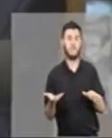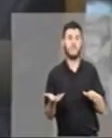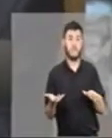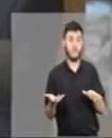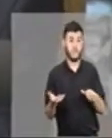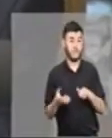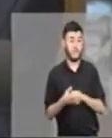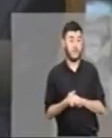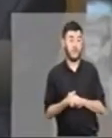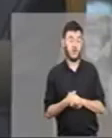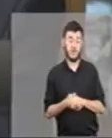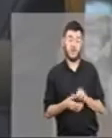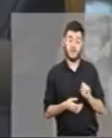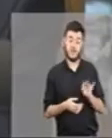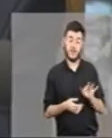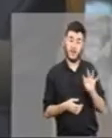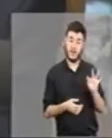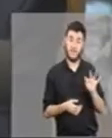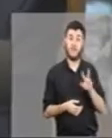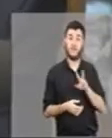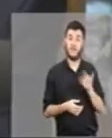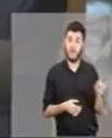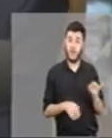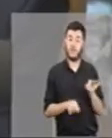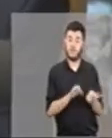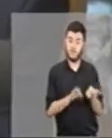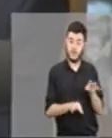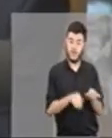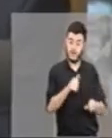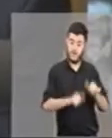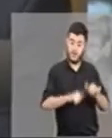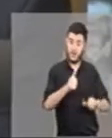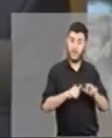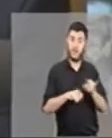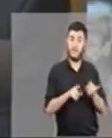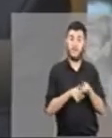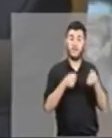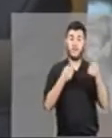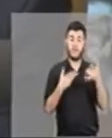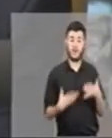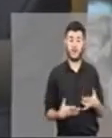dizer nos termos da questão de ordem